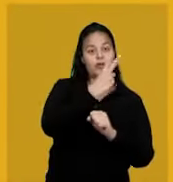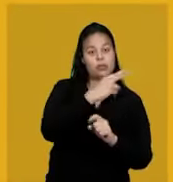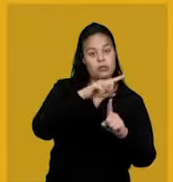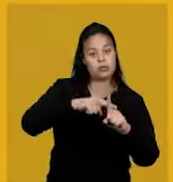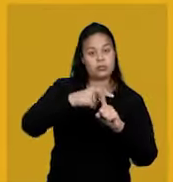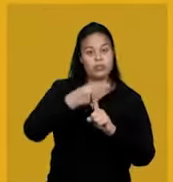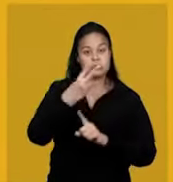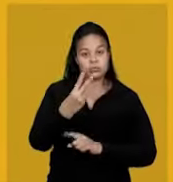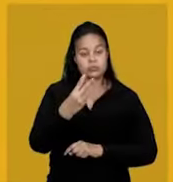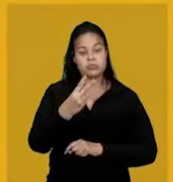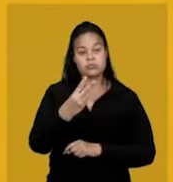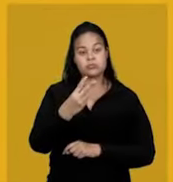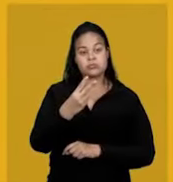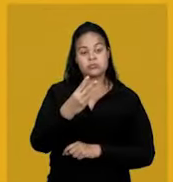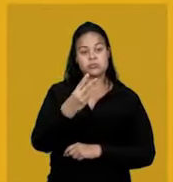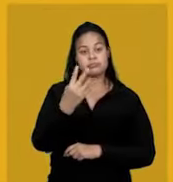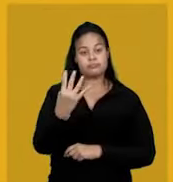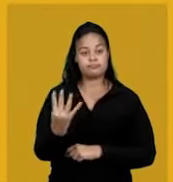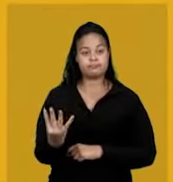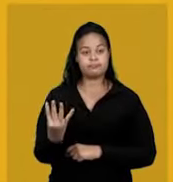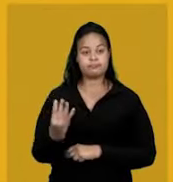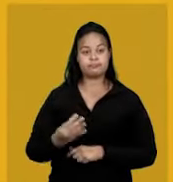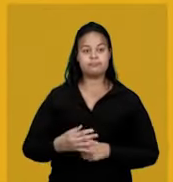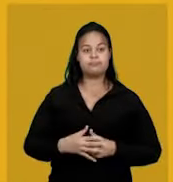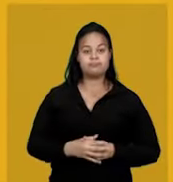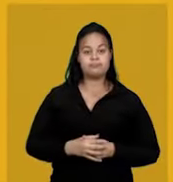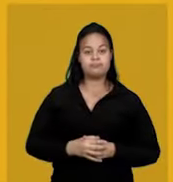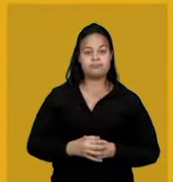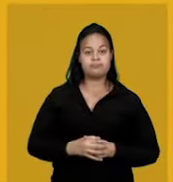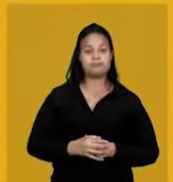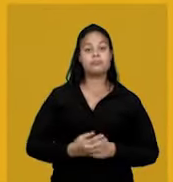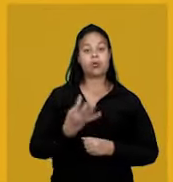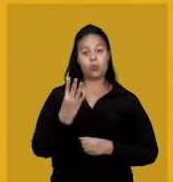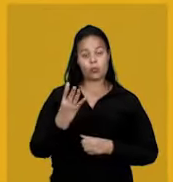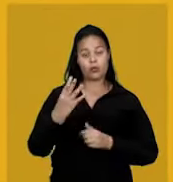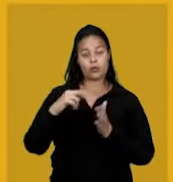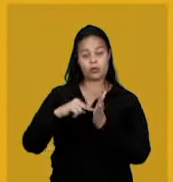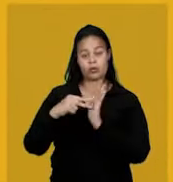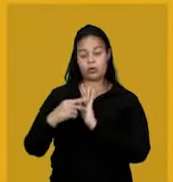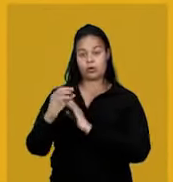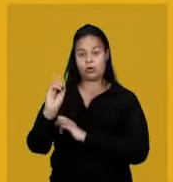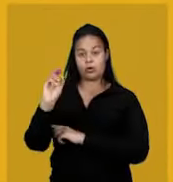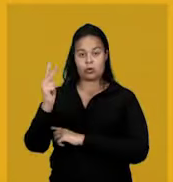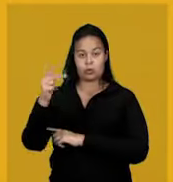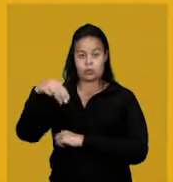2, que vai ser de 4 ohms.